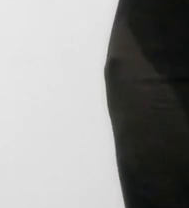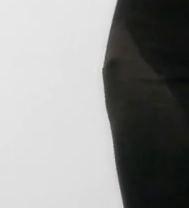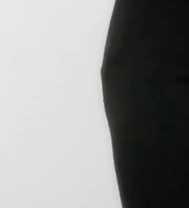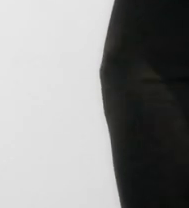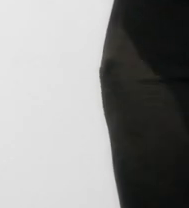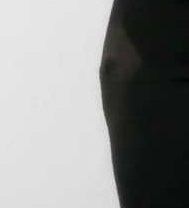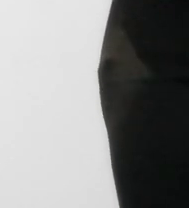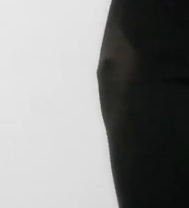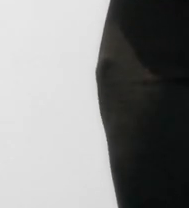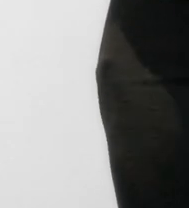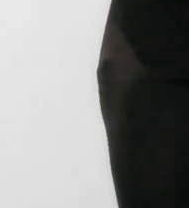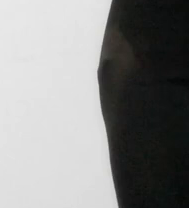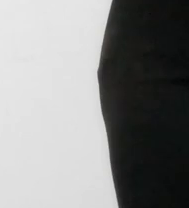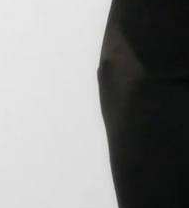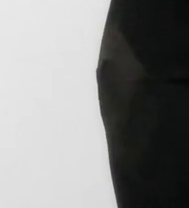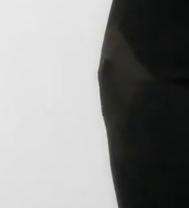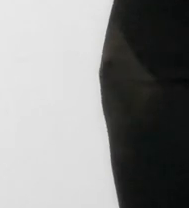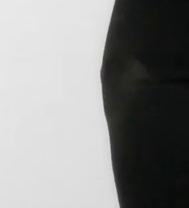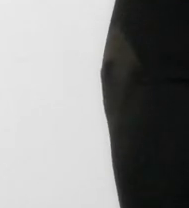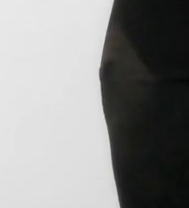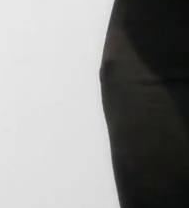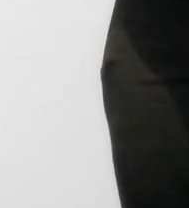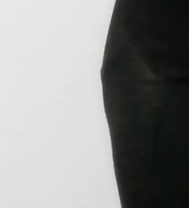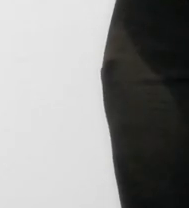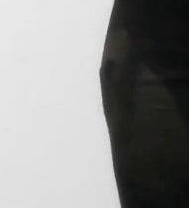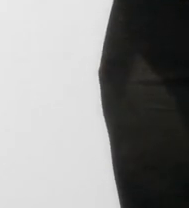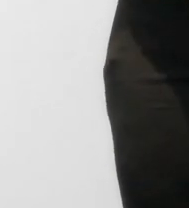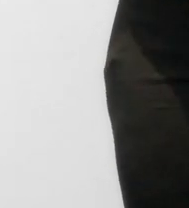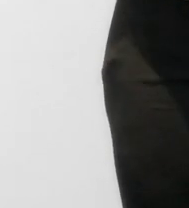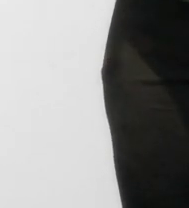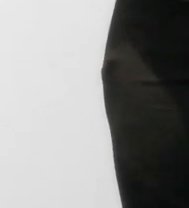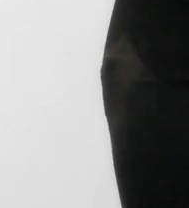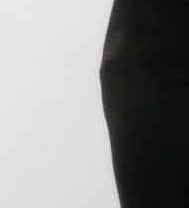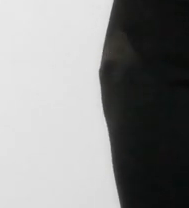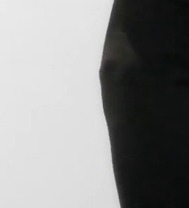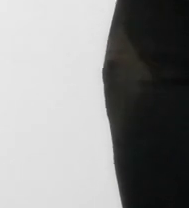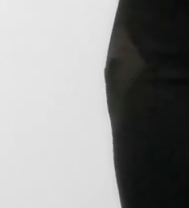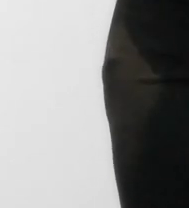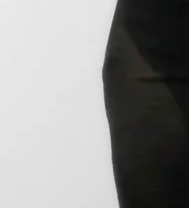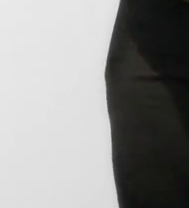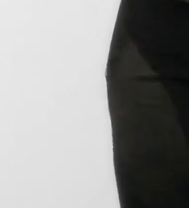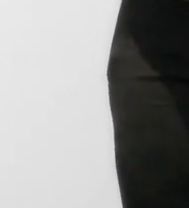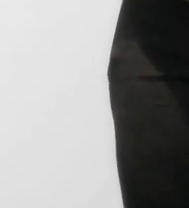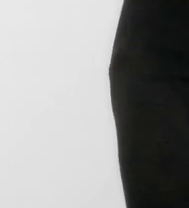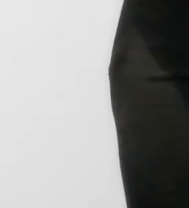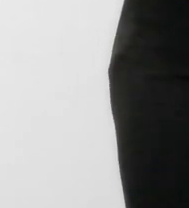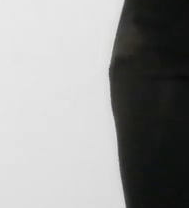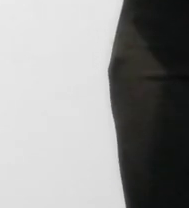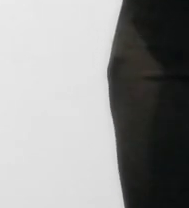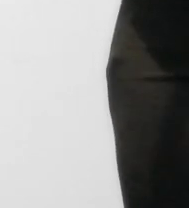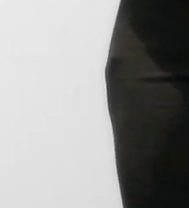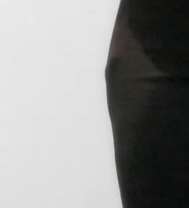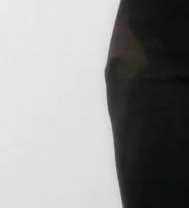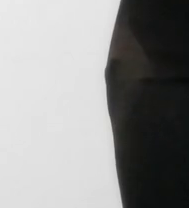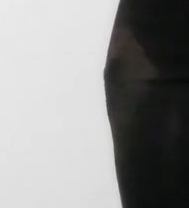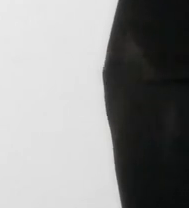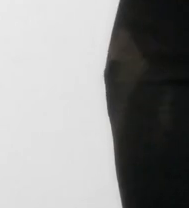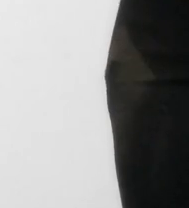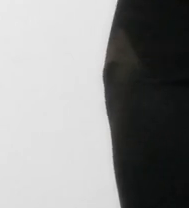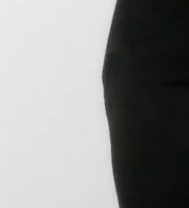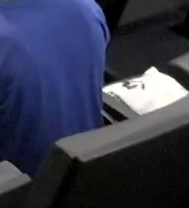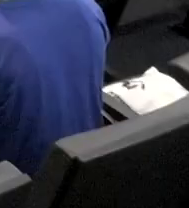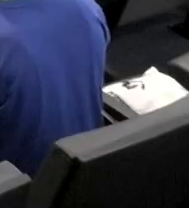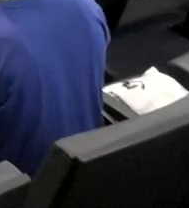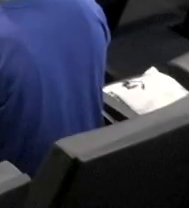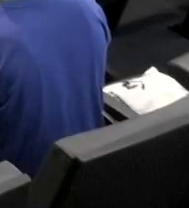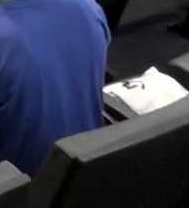todos os poderes e eu tenho certeza e muita fé que a nossa vitória tá muito próxima isso aí